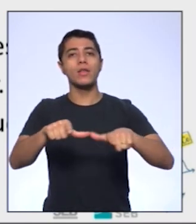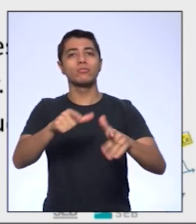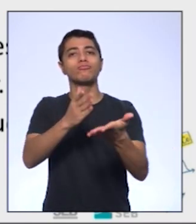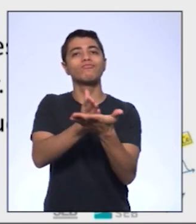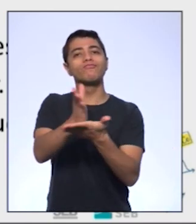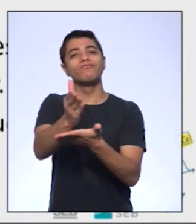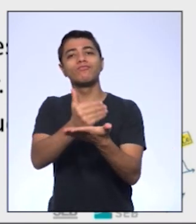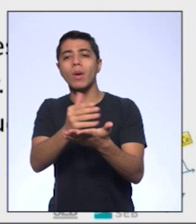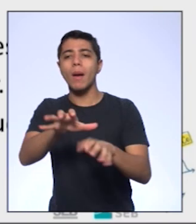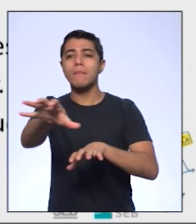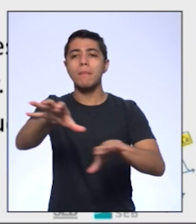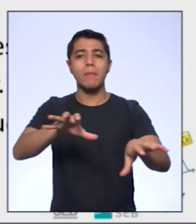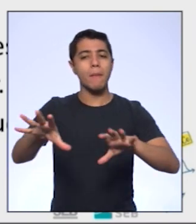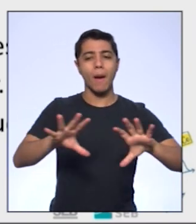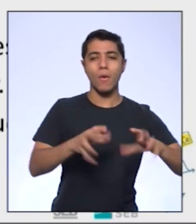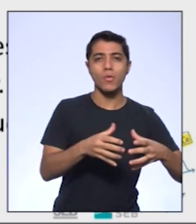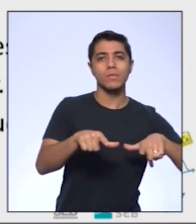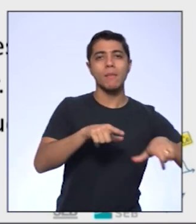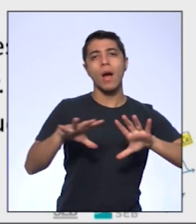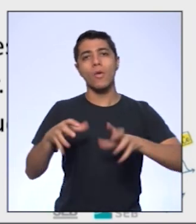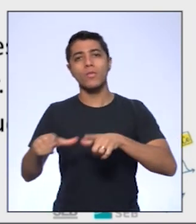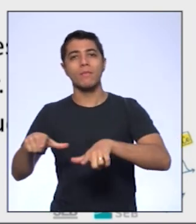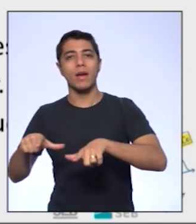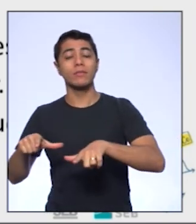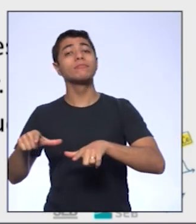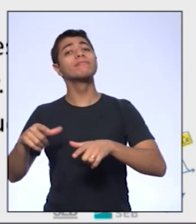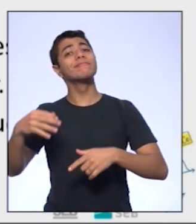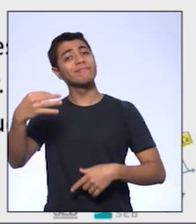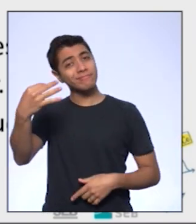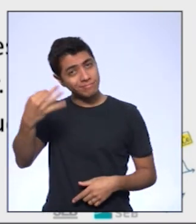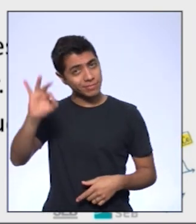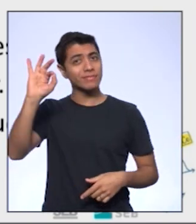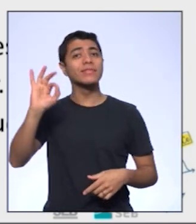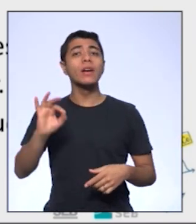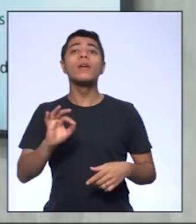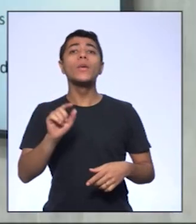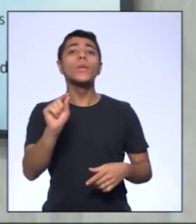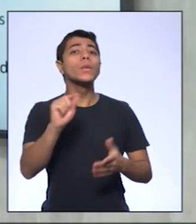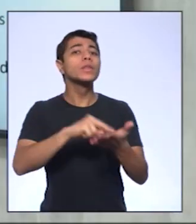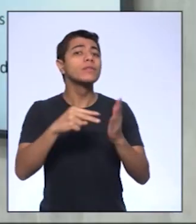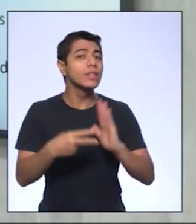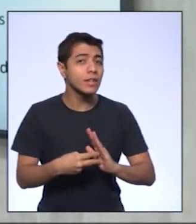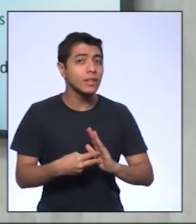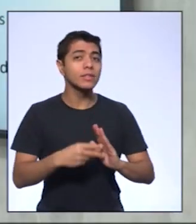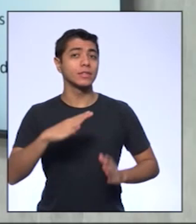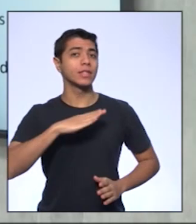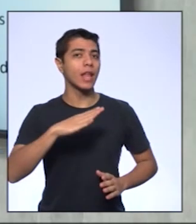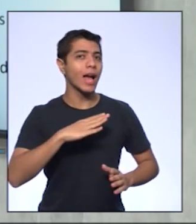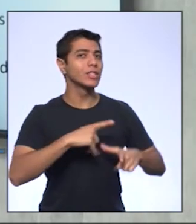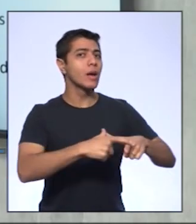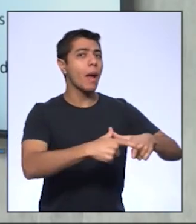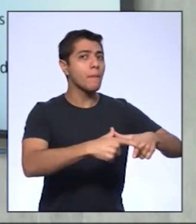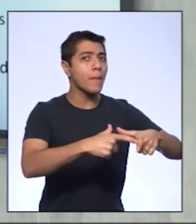desenvolve, mais eu tenho um processo de divisão de trabalho, que é uma marca do capitalismo. Olha para mim, volta aqui.